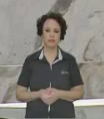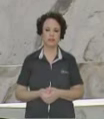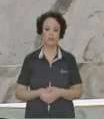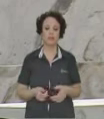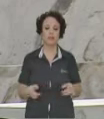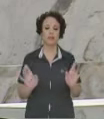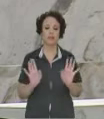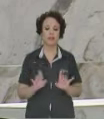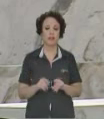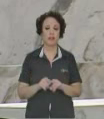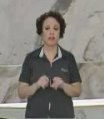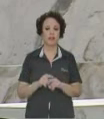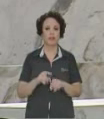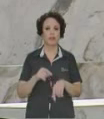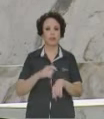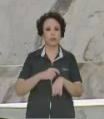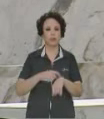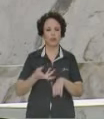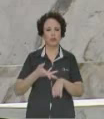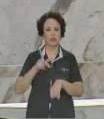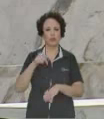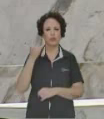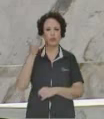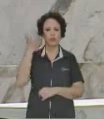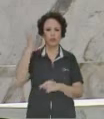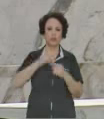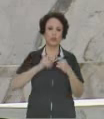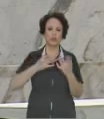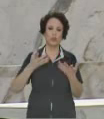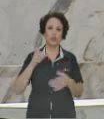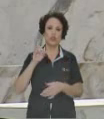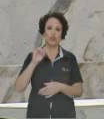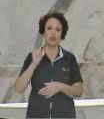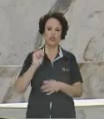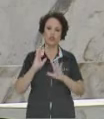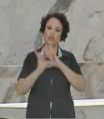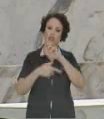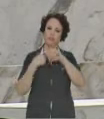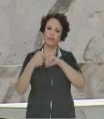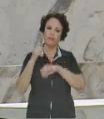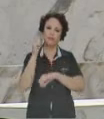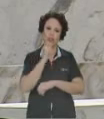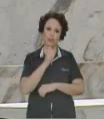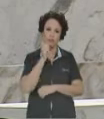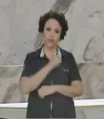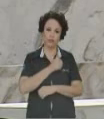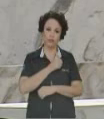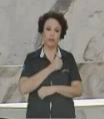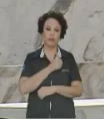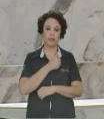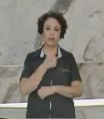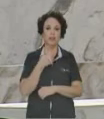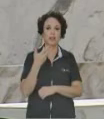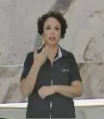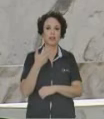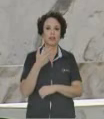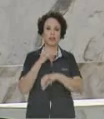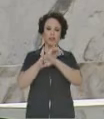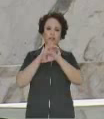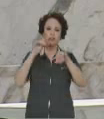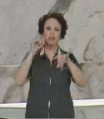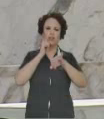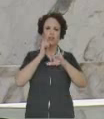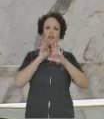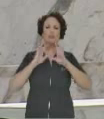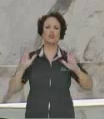lado este momento marca muito pra mim porque hoje é dia internacional das mulheres eu gostaria de deixar aqui a minha gratidão a todas